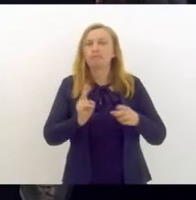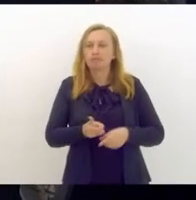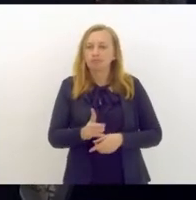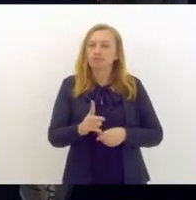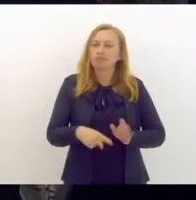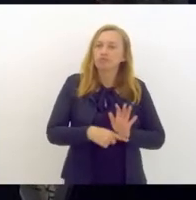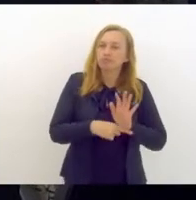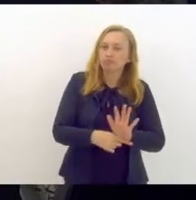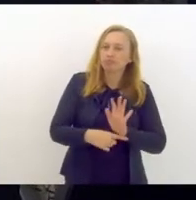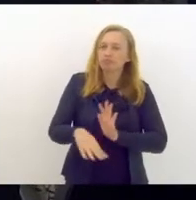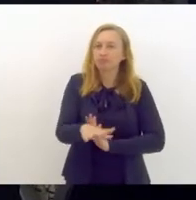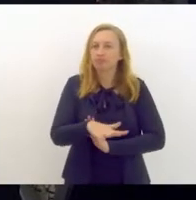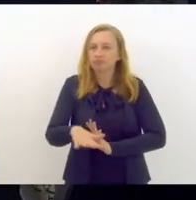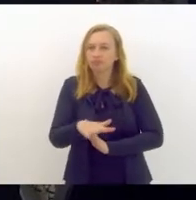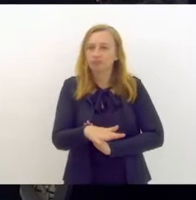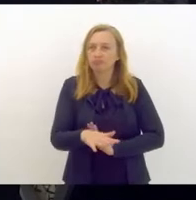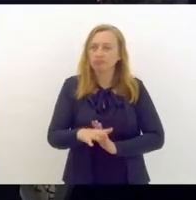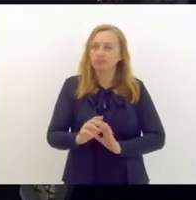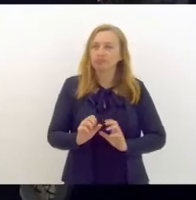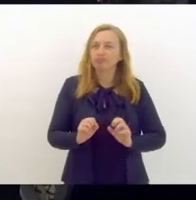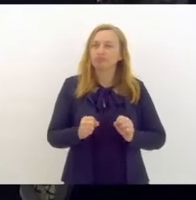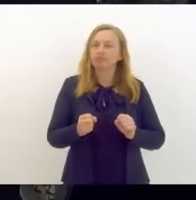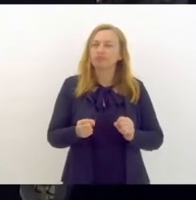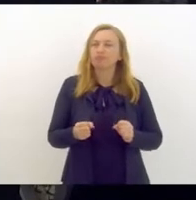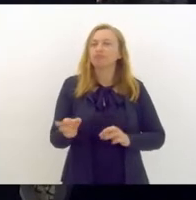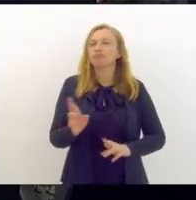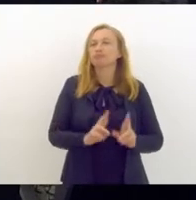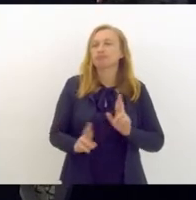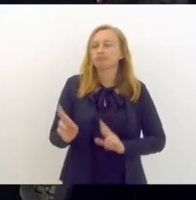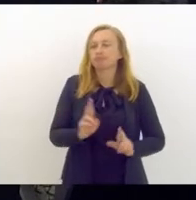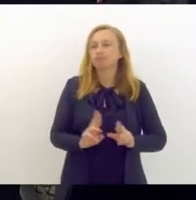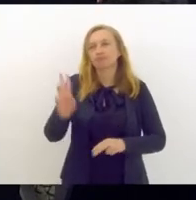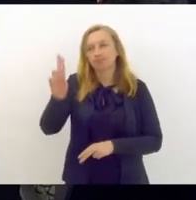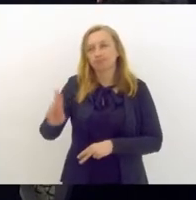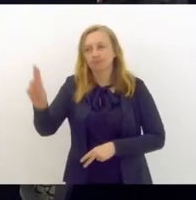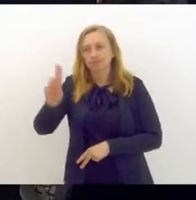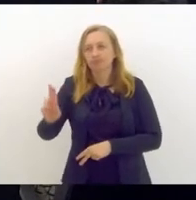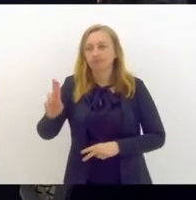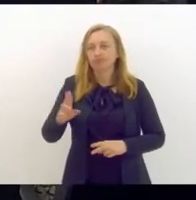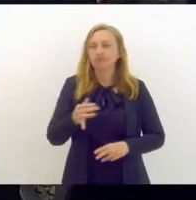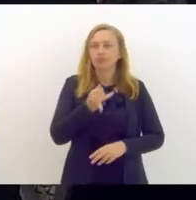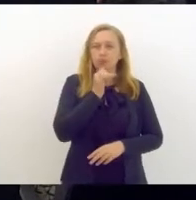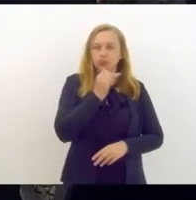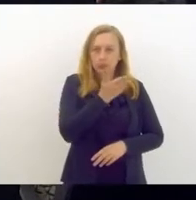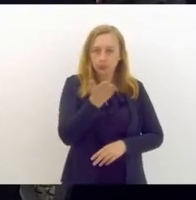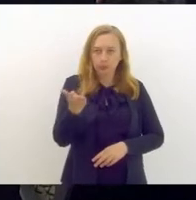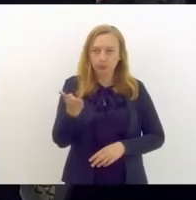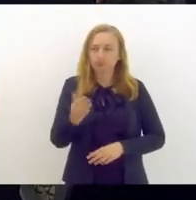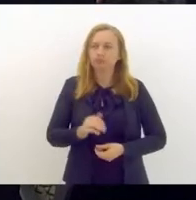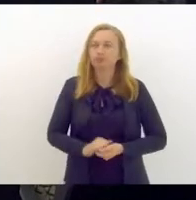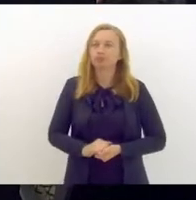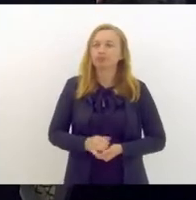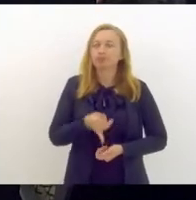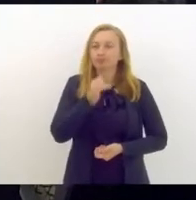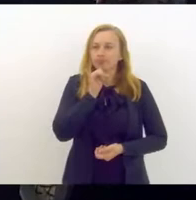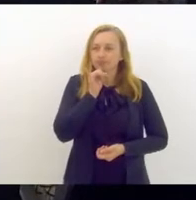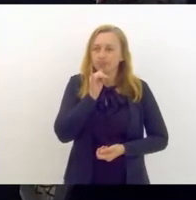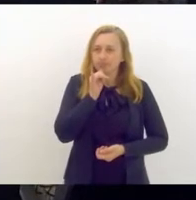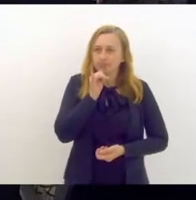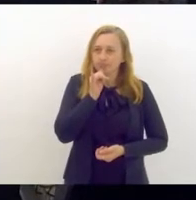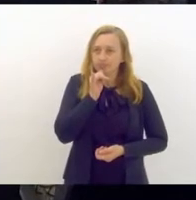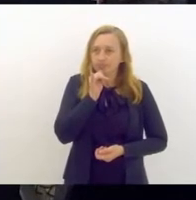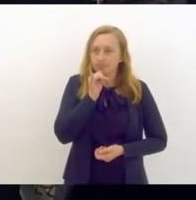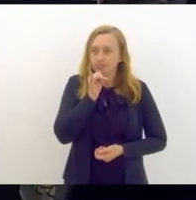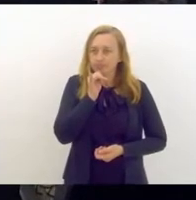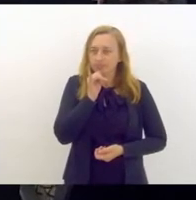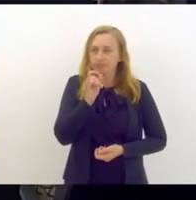contribui, incentiva e estreita relações com a universidade, então isso aqui é um exemplo. Esse aqui é um exemplo muito clássico